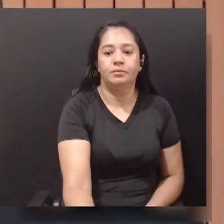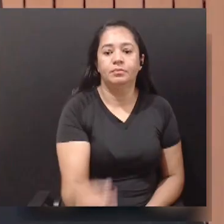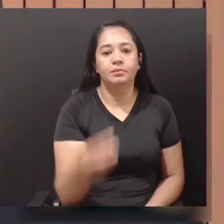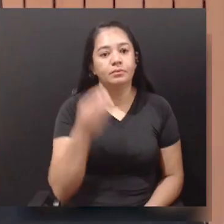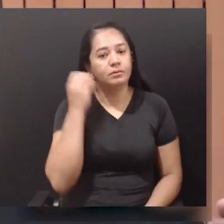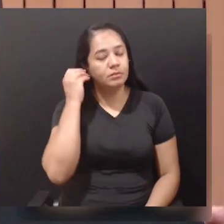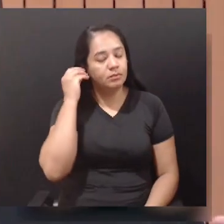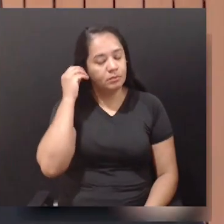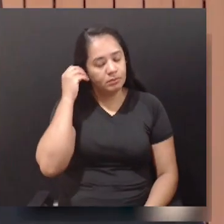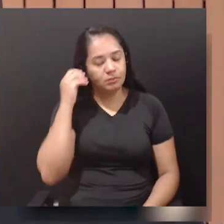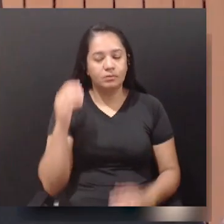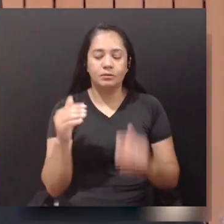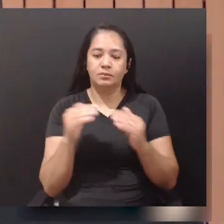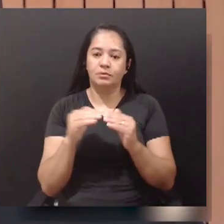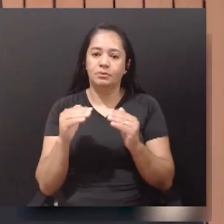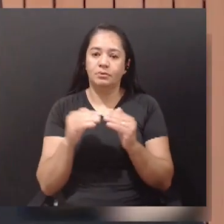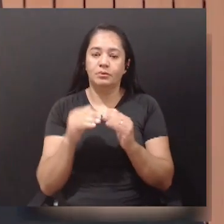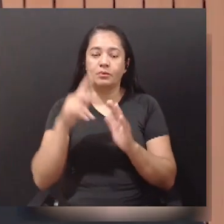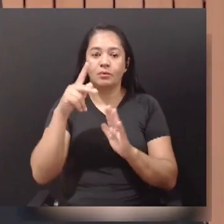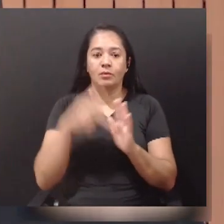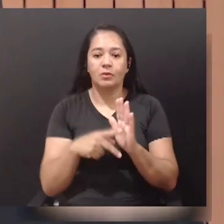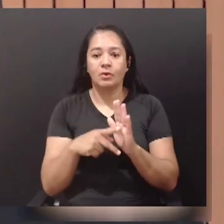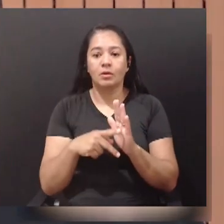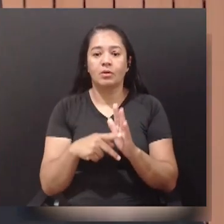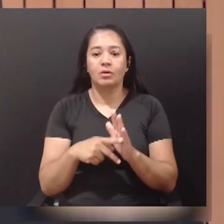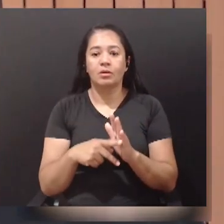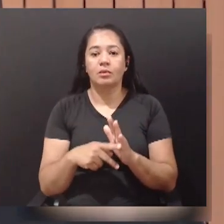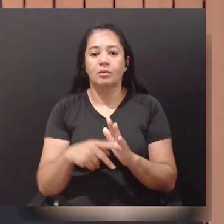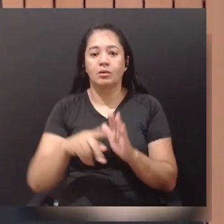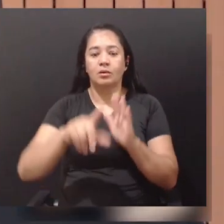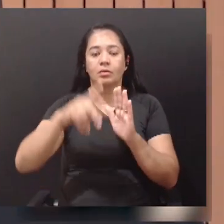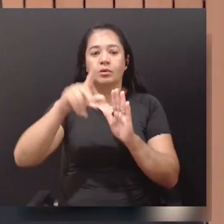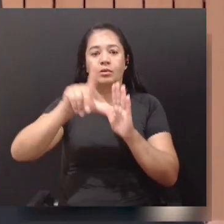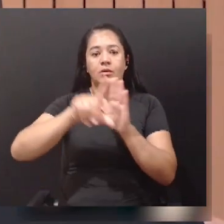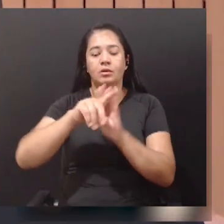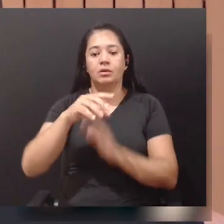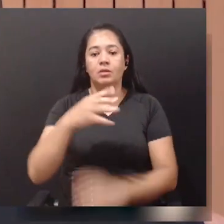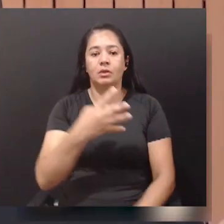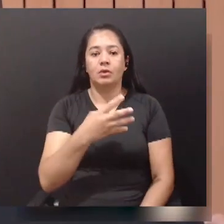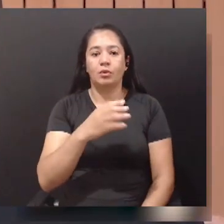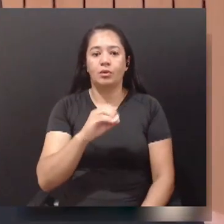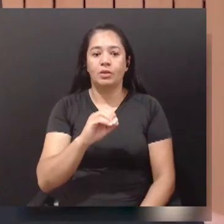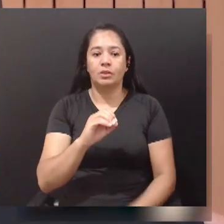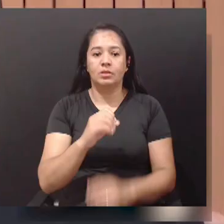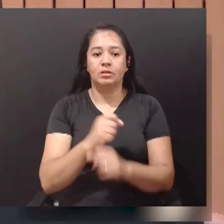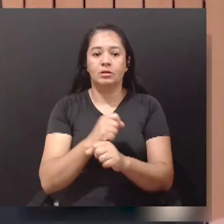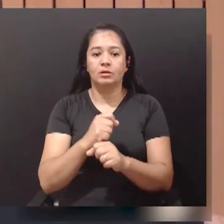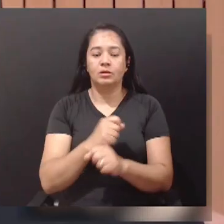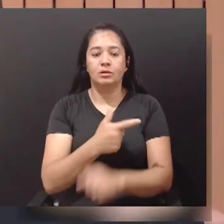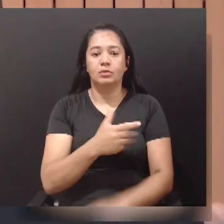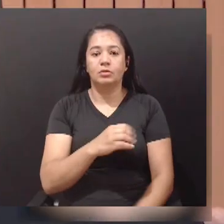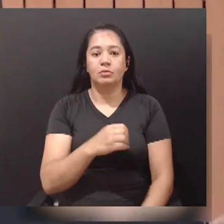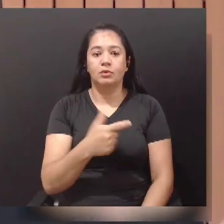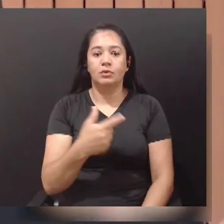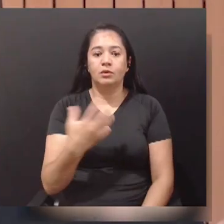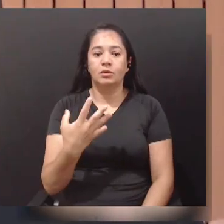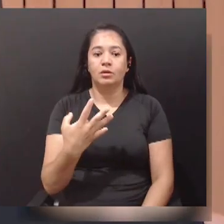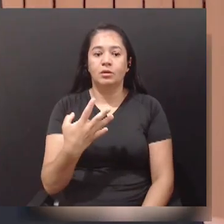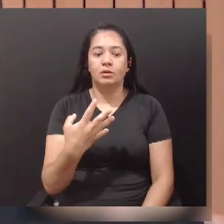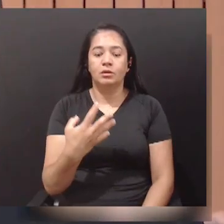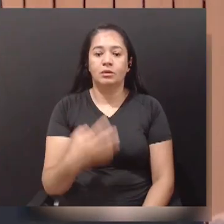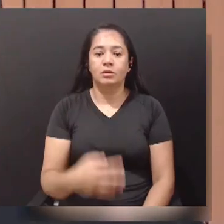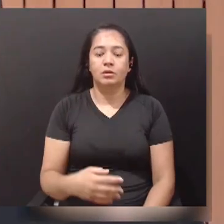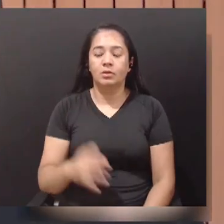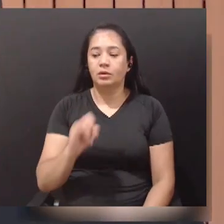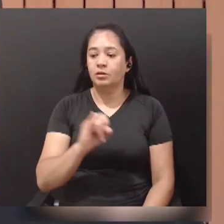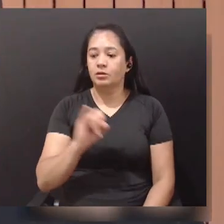Schneider sobre o PLC 40/2024 do processo 241188, que institui um